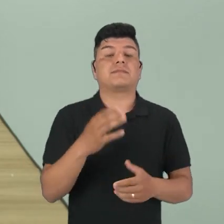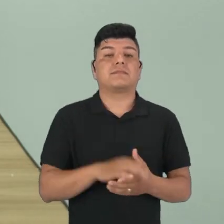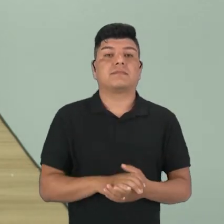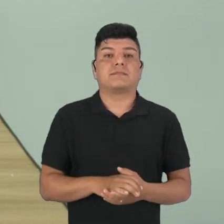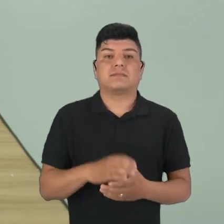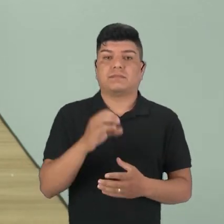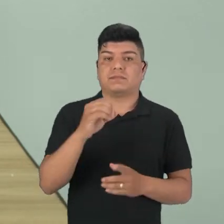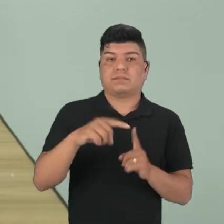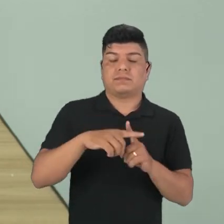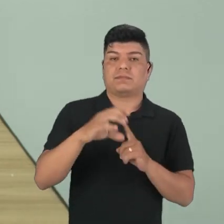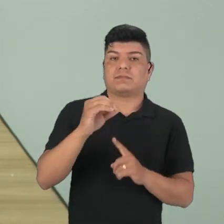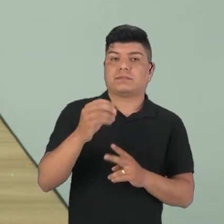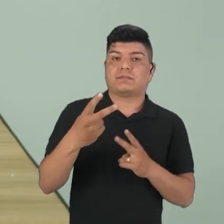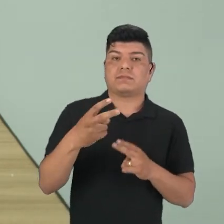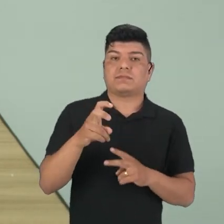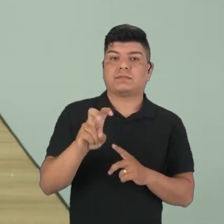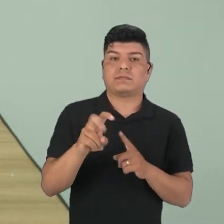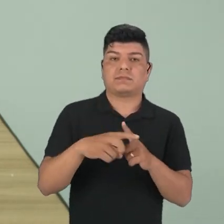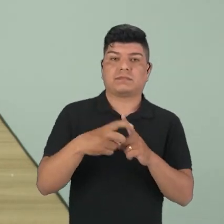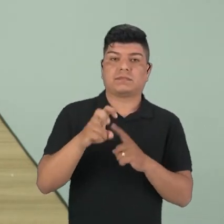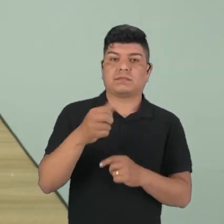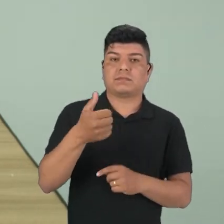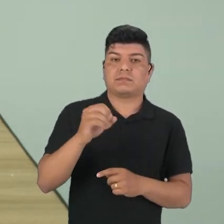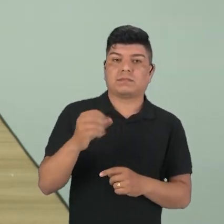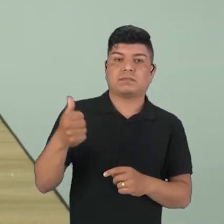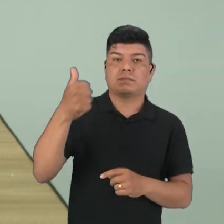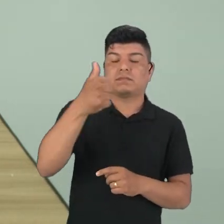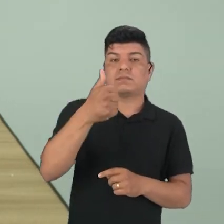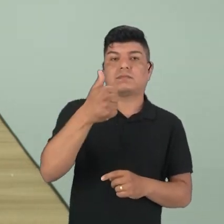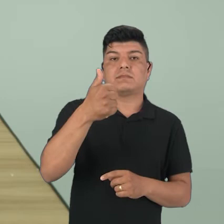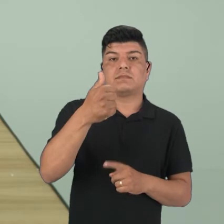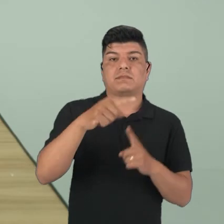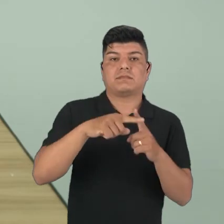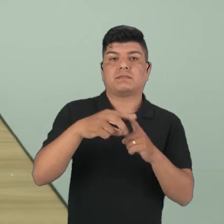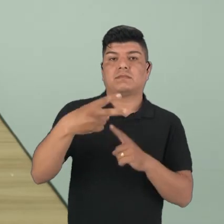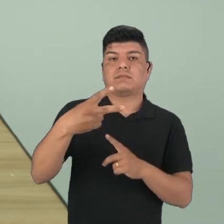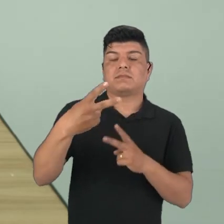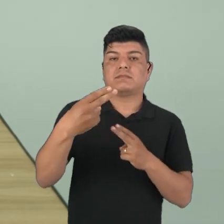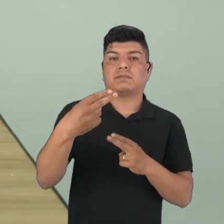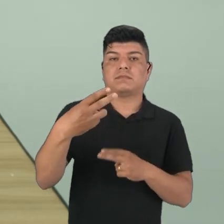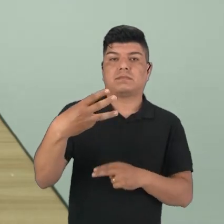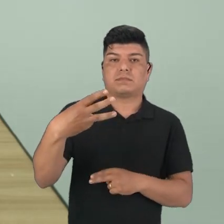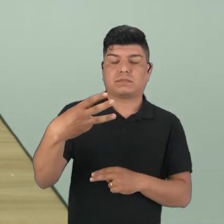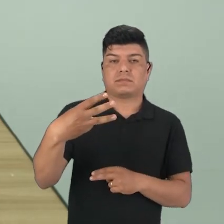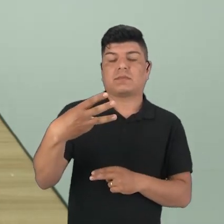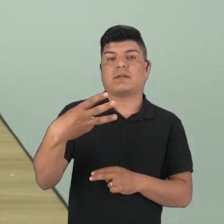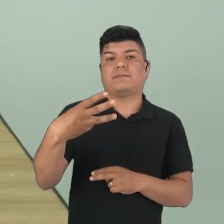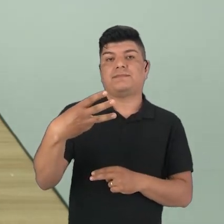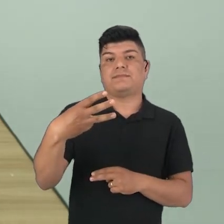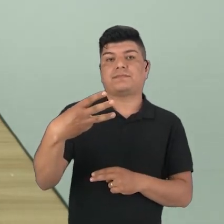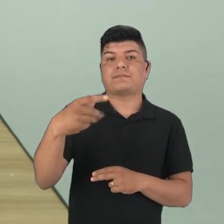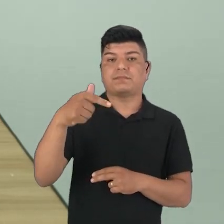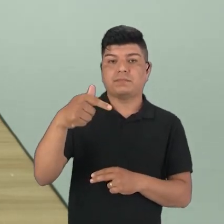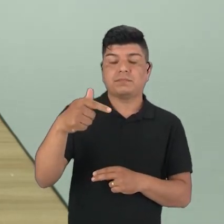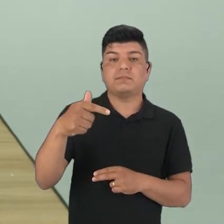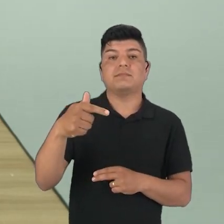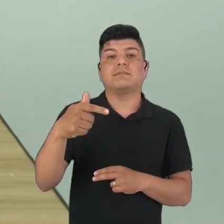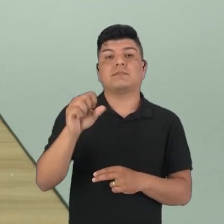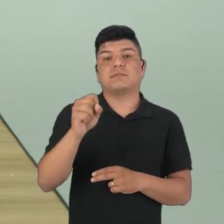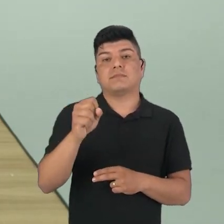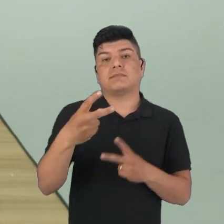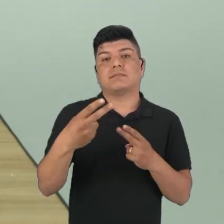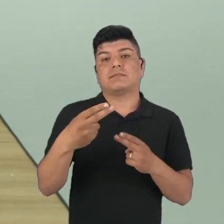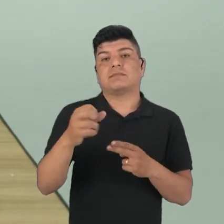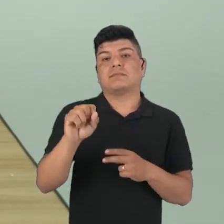0 com 0, 0. 5 mais 5, 10. Vai 1. 1 mais 7, 8. 8